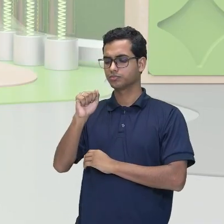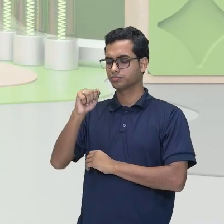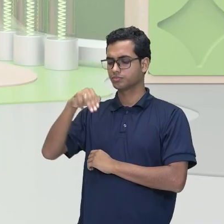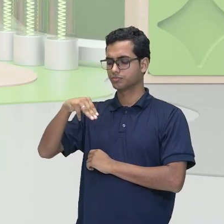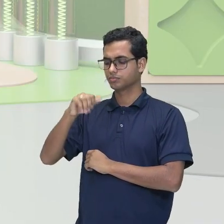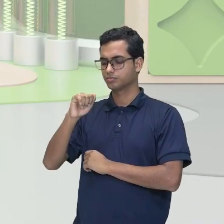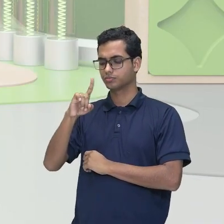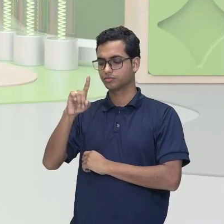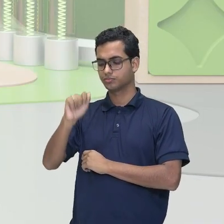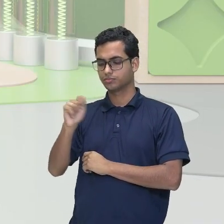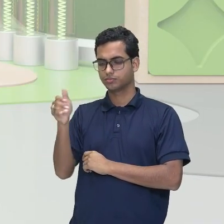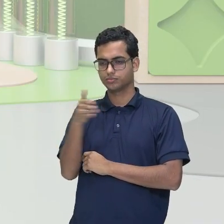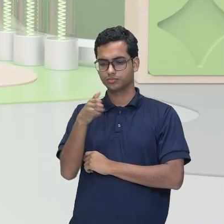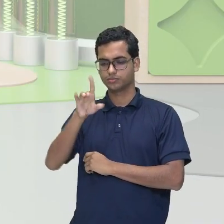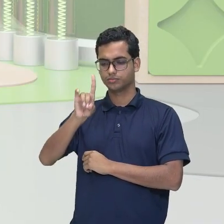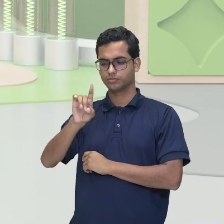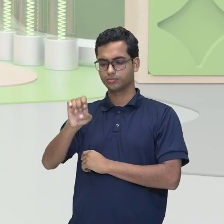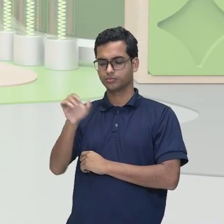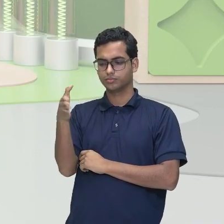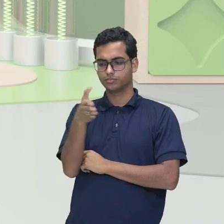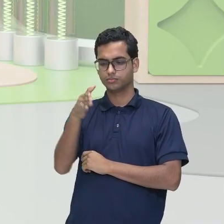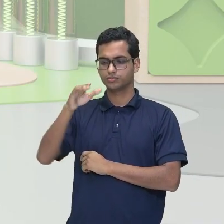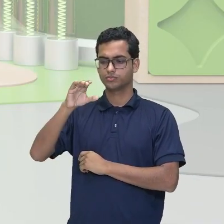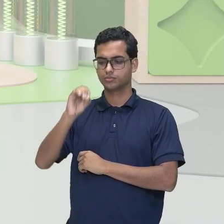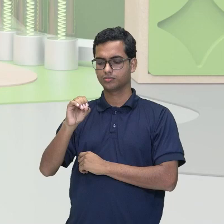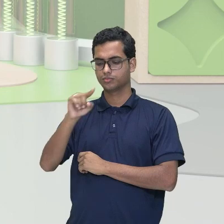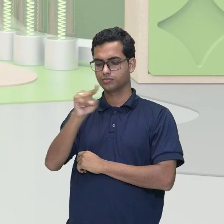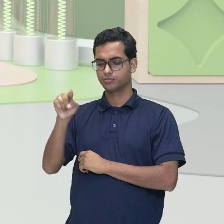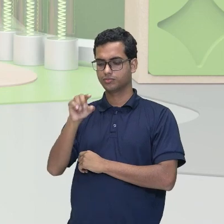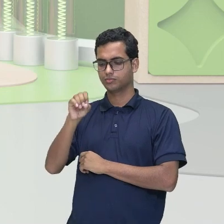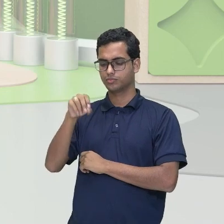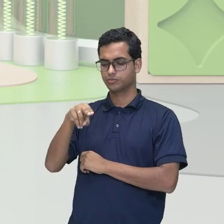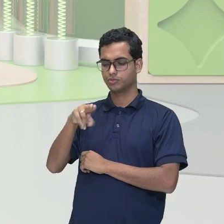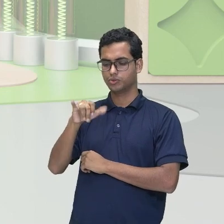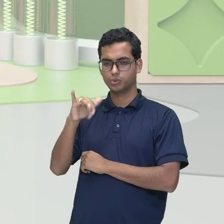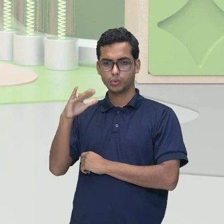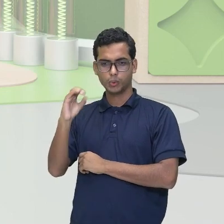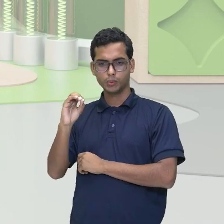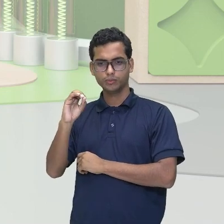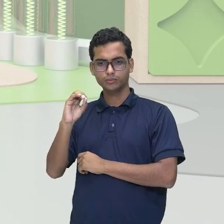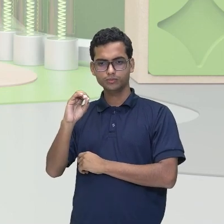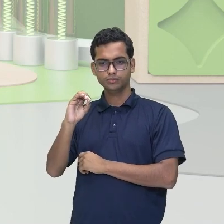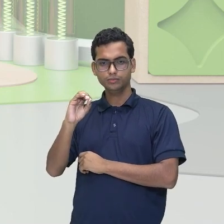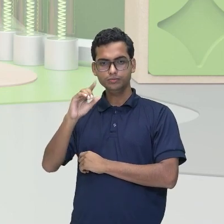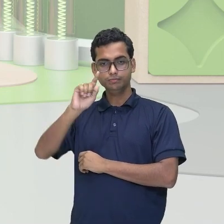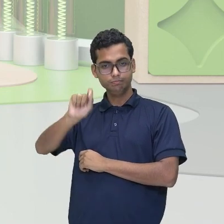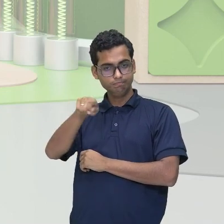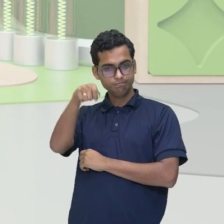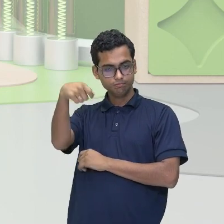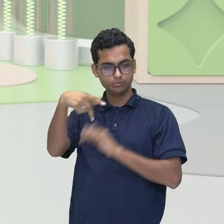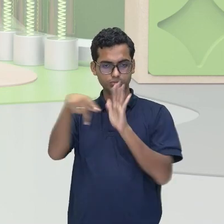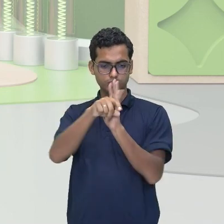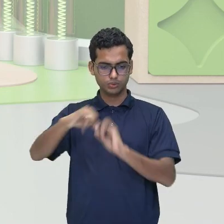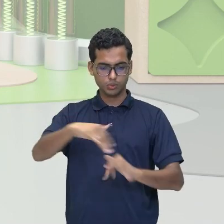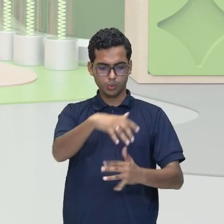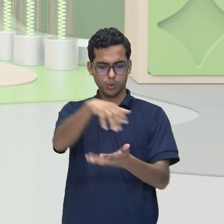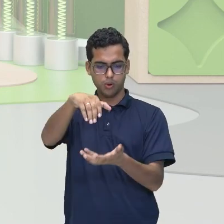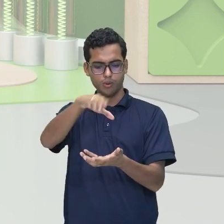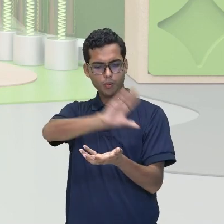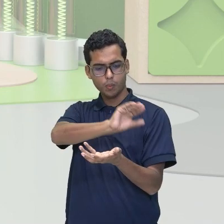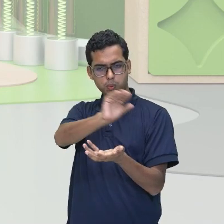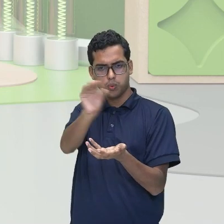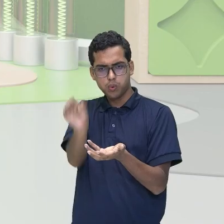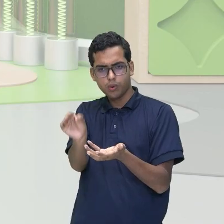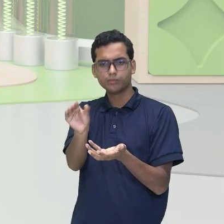você pensa na camada de ozônio, você olha para o céu, não é mesmo? Porque você já ouviu